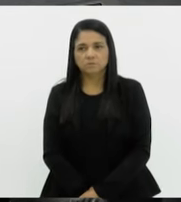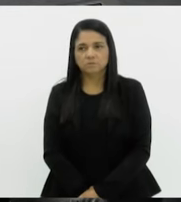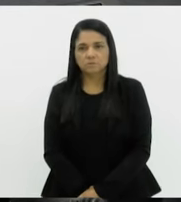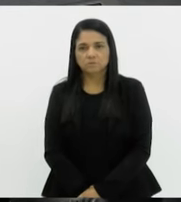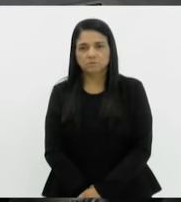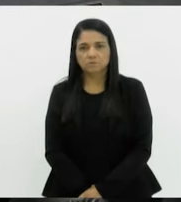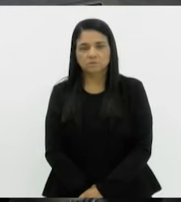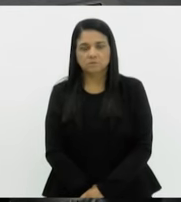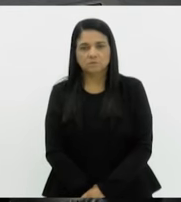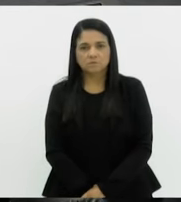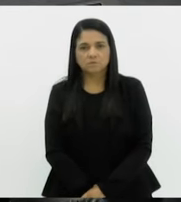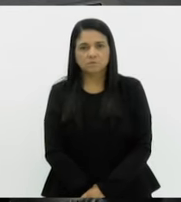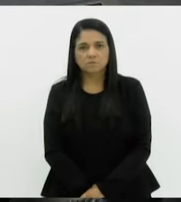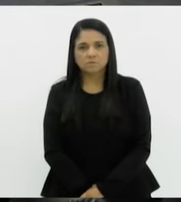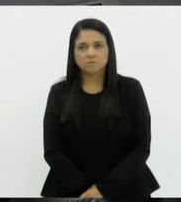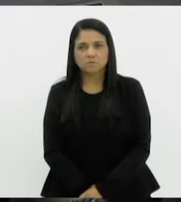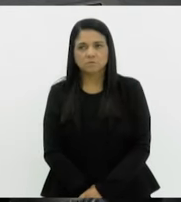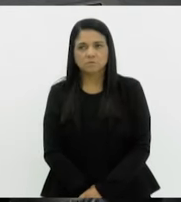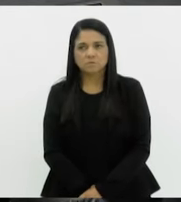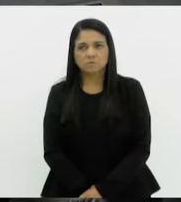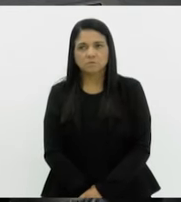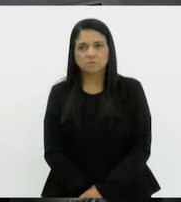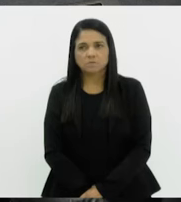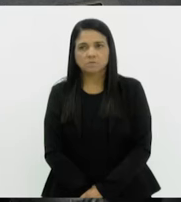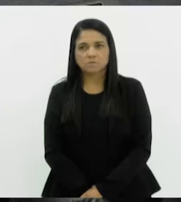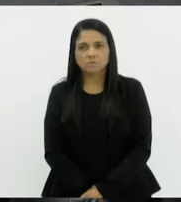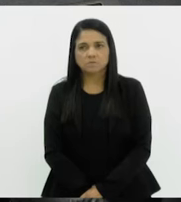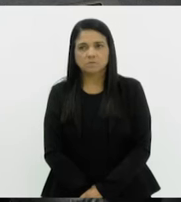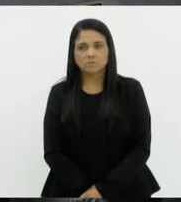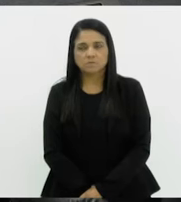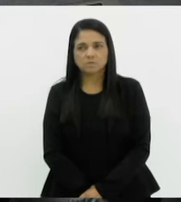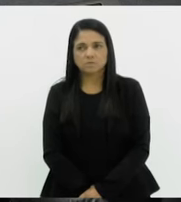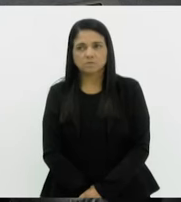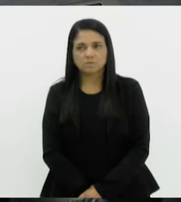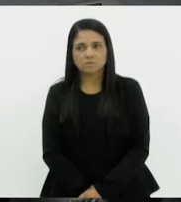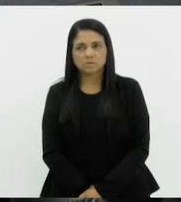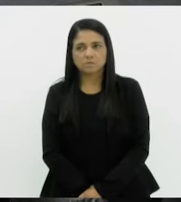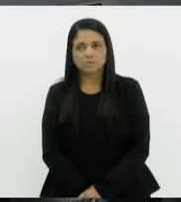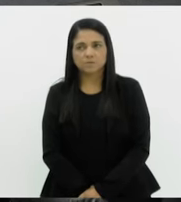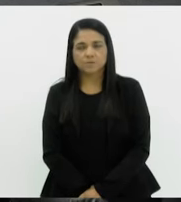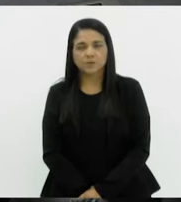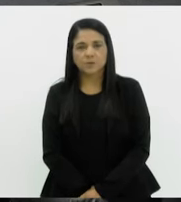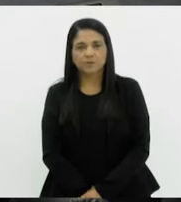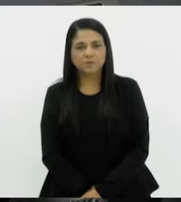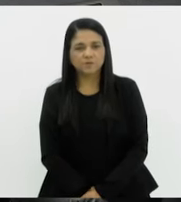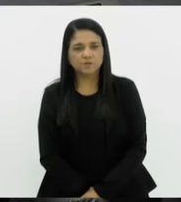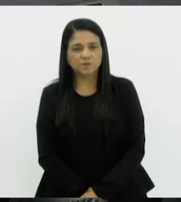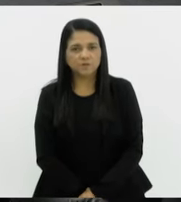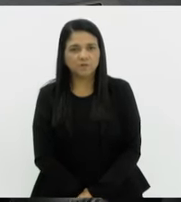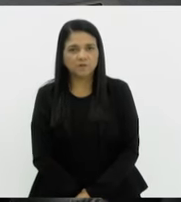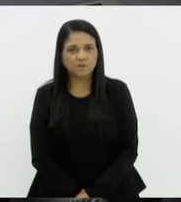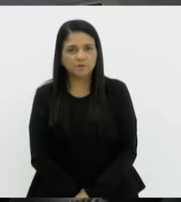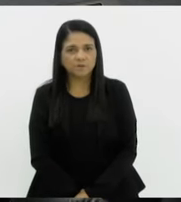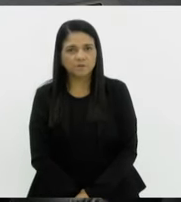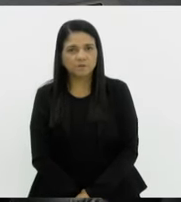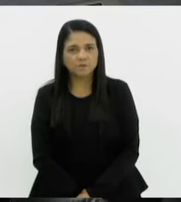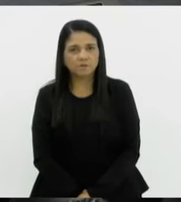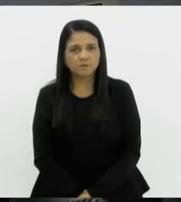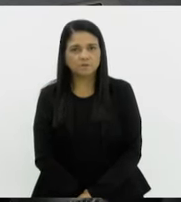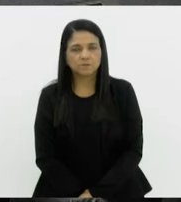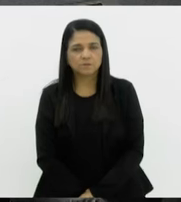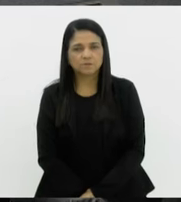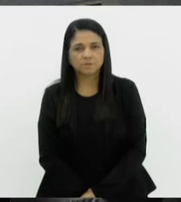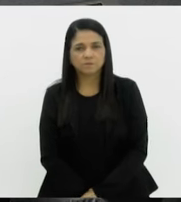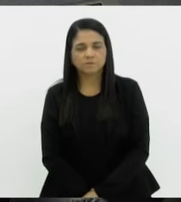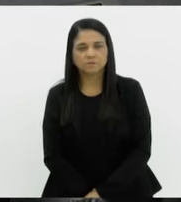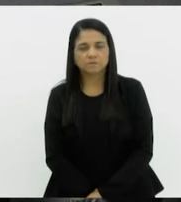Me assusta até a iniciativa da deputada. Ou seja, ela quer o bem da família,